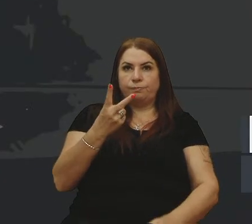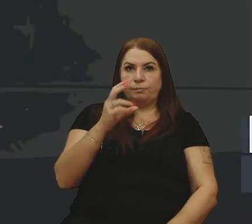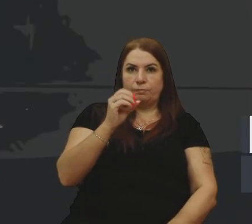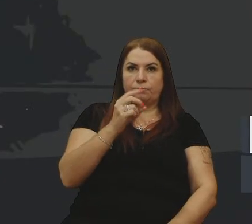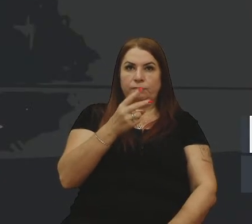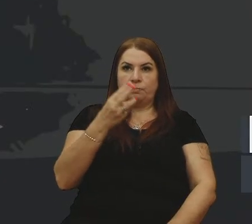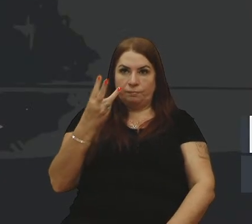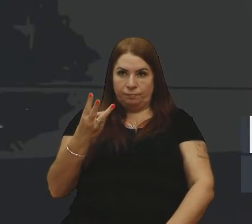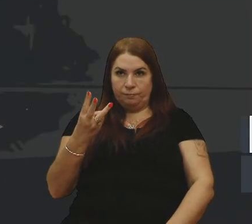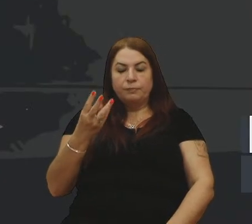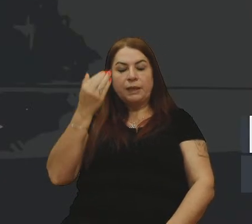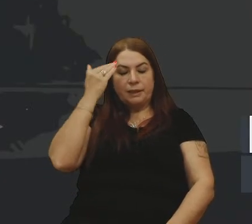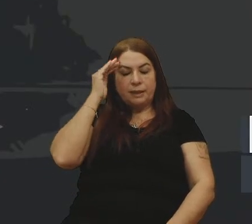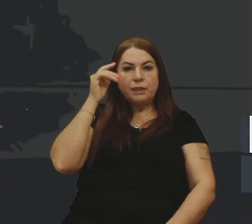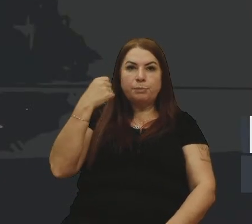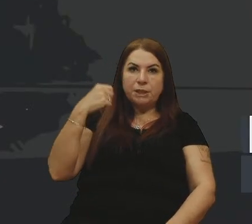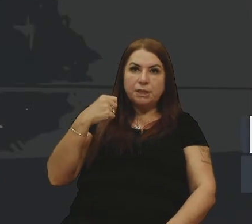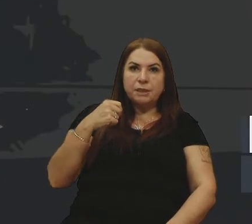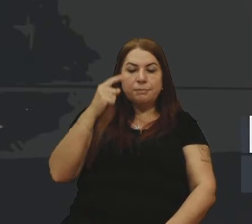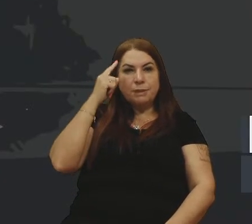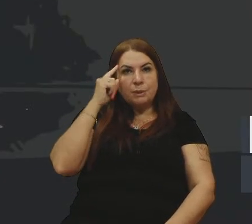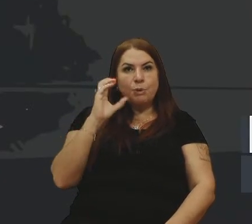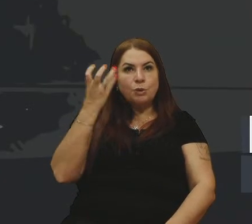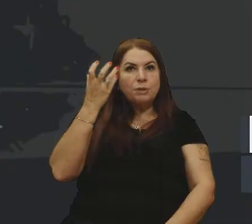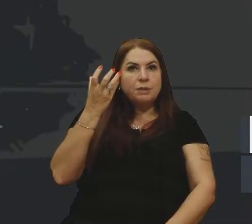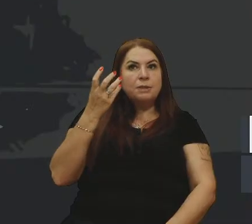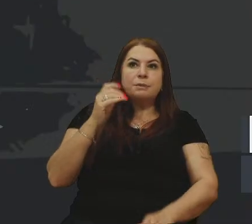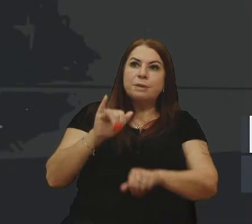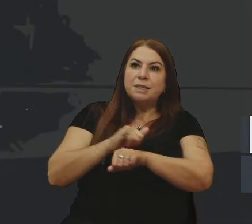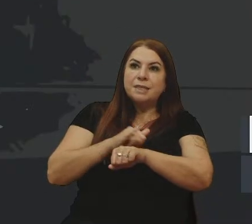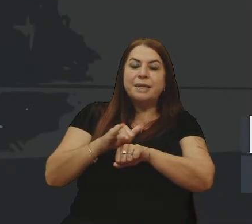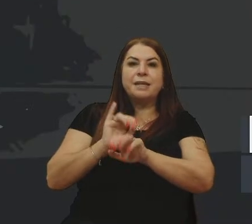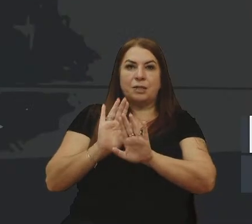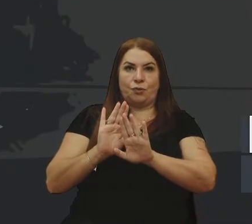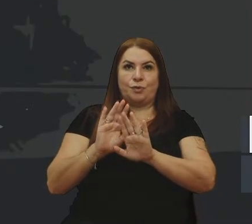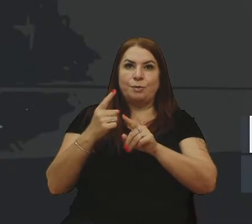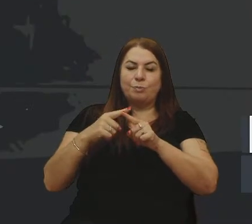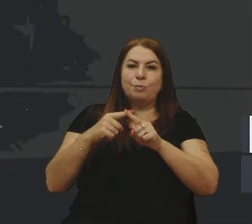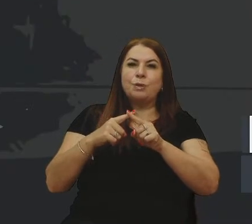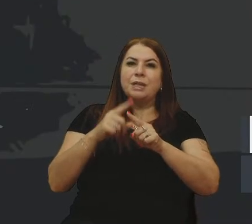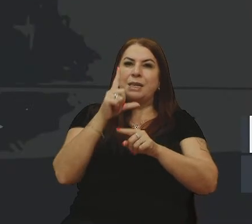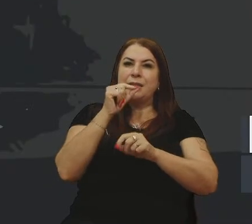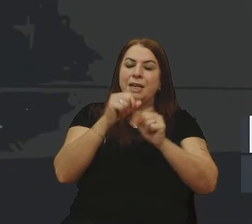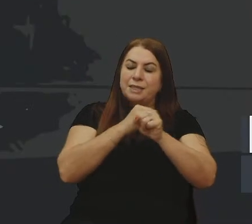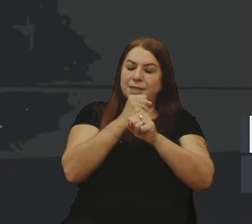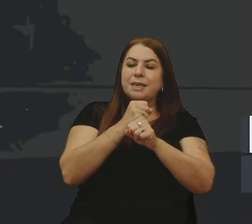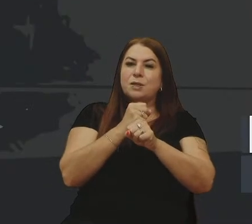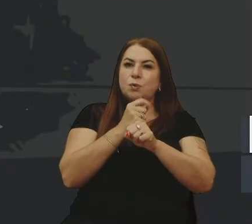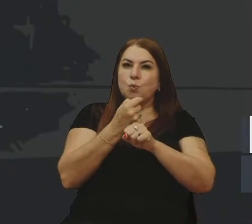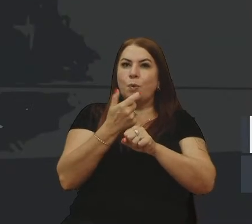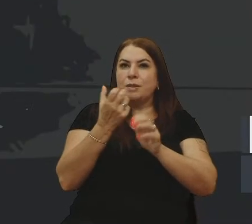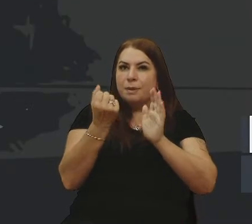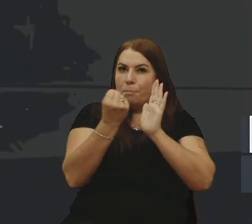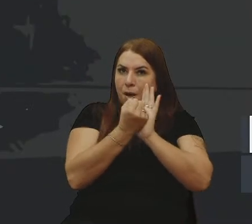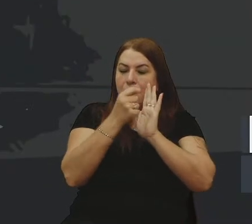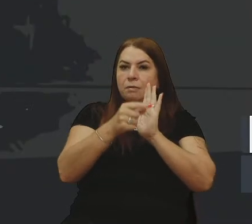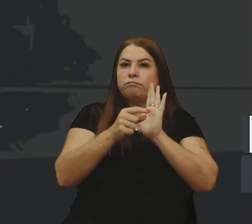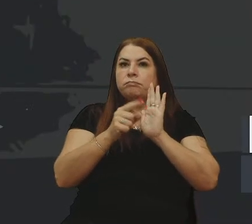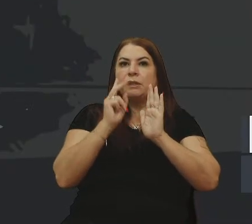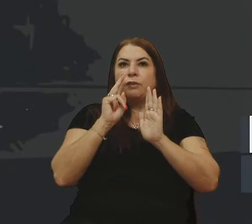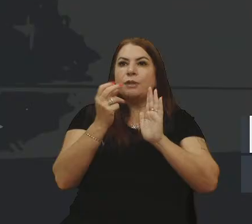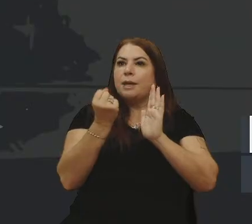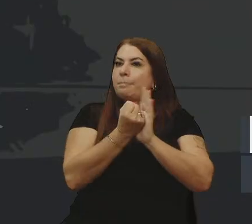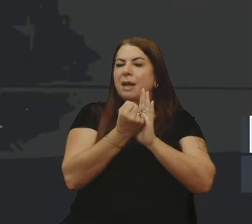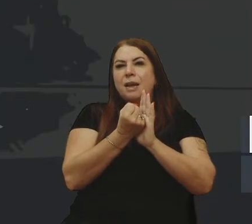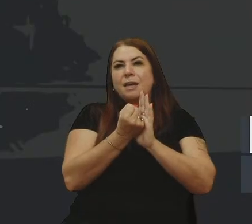2023 a gente entende que a gente precisa tomar uma decisão um pouco mais estratégica, porque passado 10 anos praticamente da marca, a gente via que a marca já